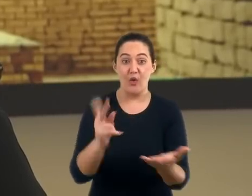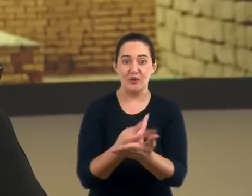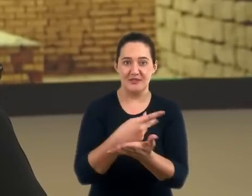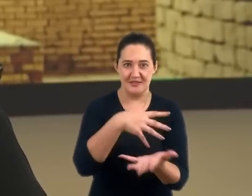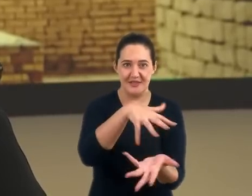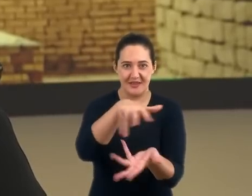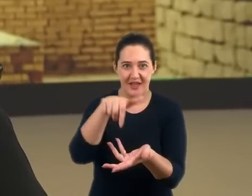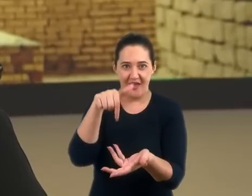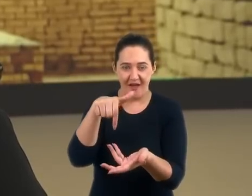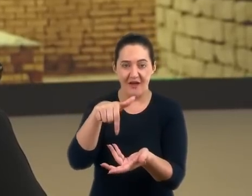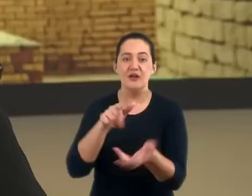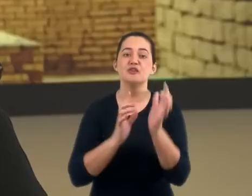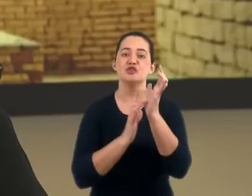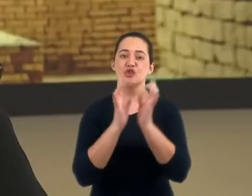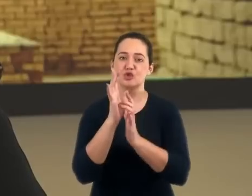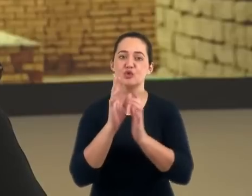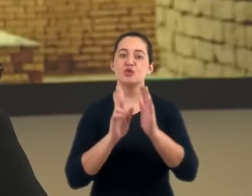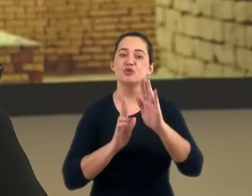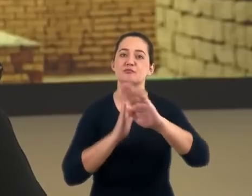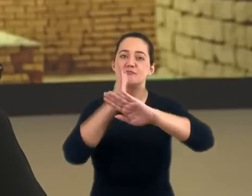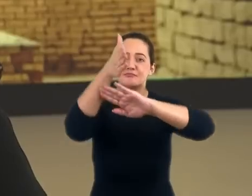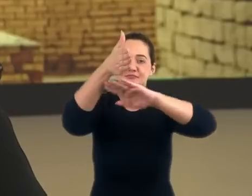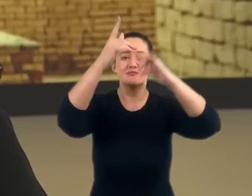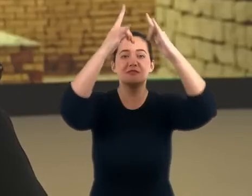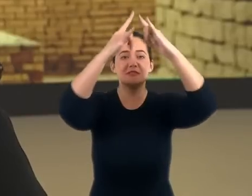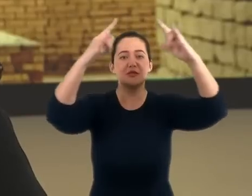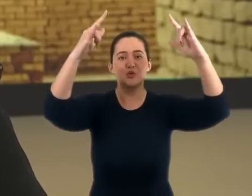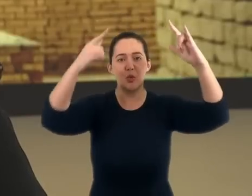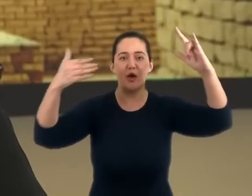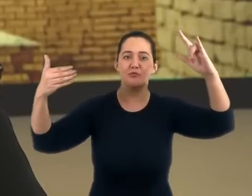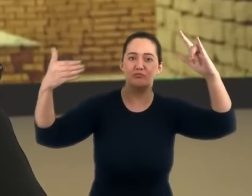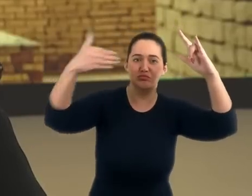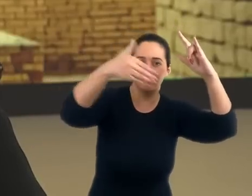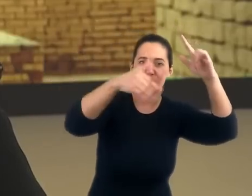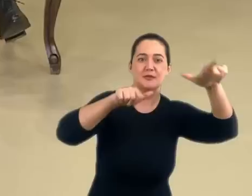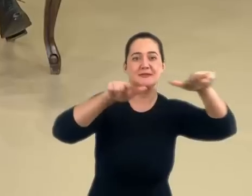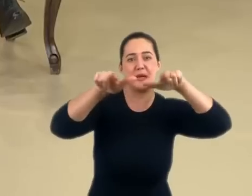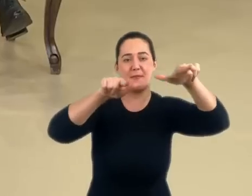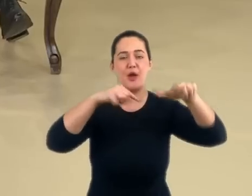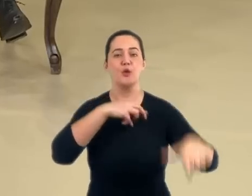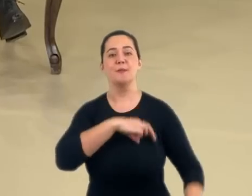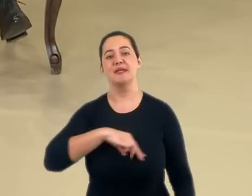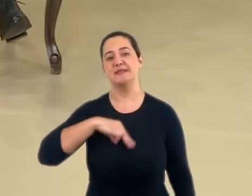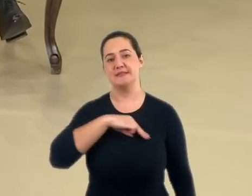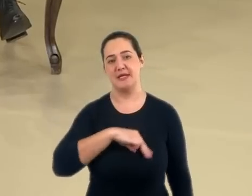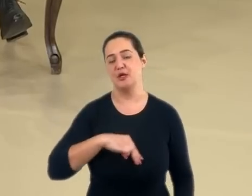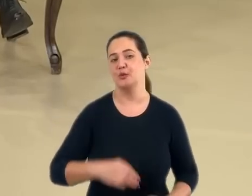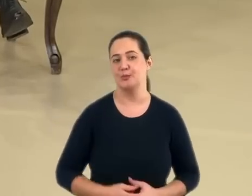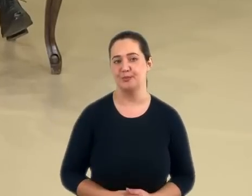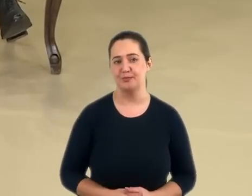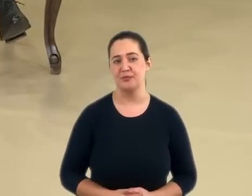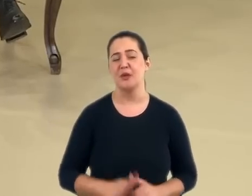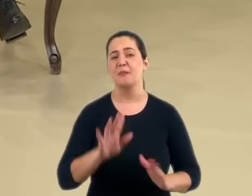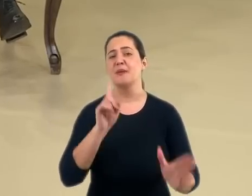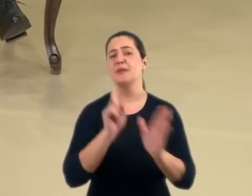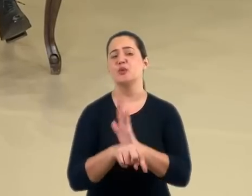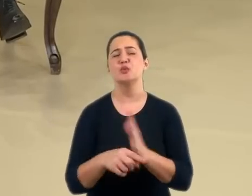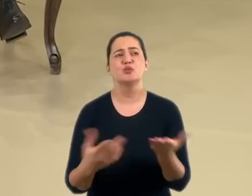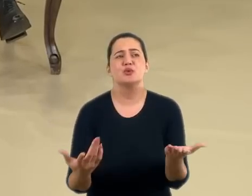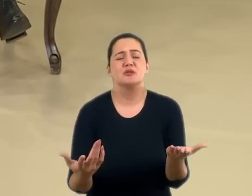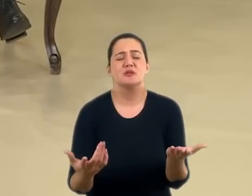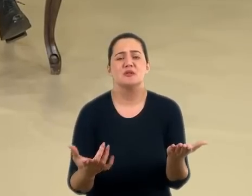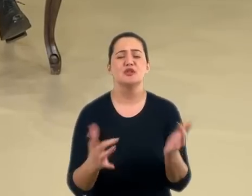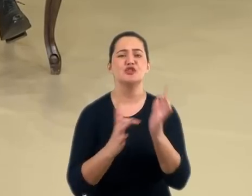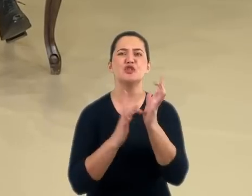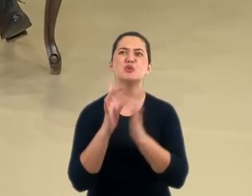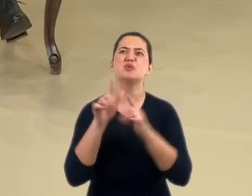terra, Jesus iniciava o seu ministério no céu. O que Jesus fez desde que voltou para o céu? O que significa